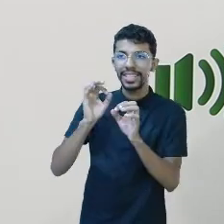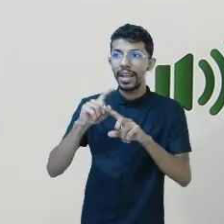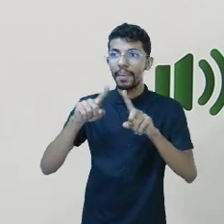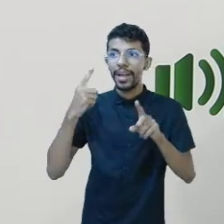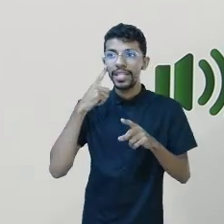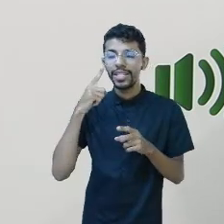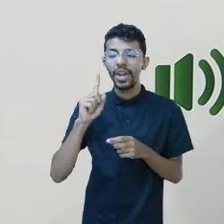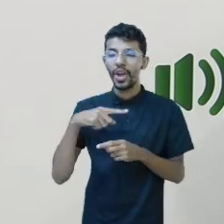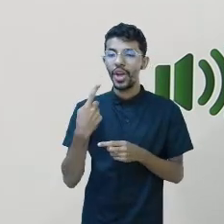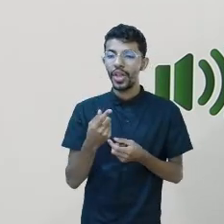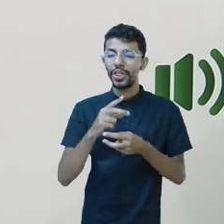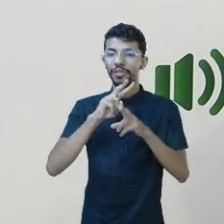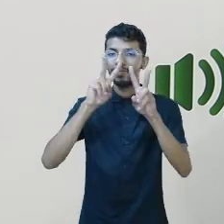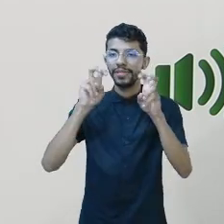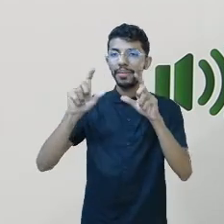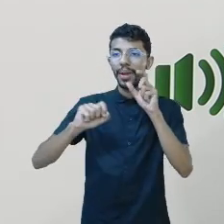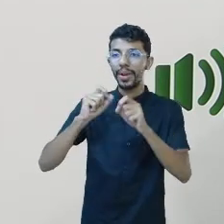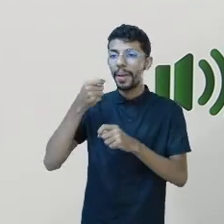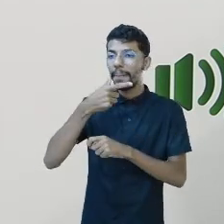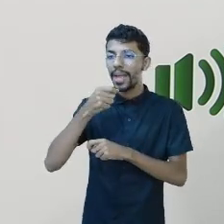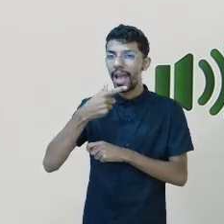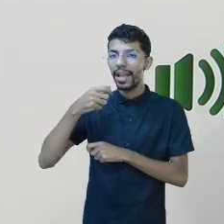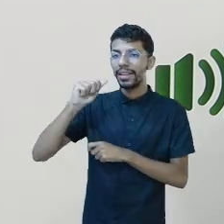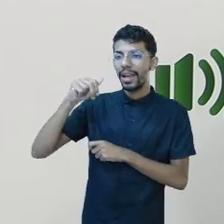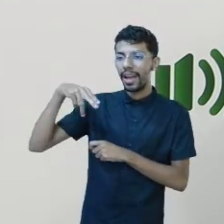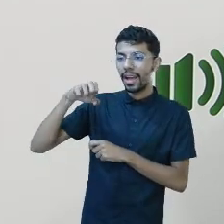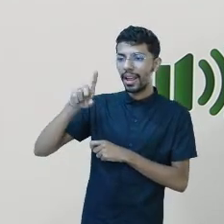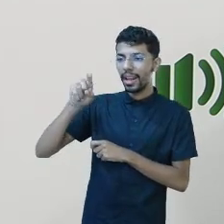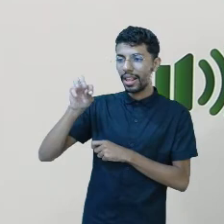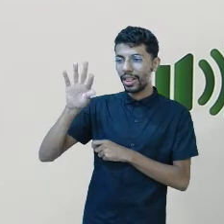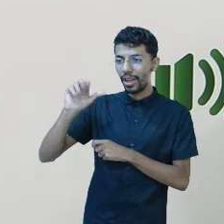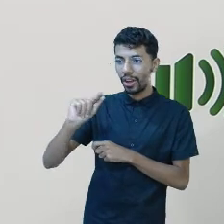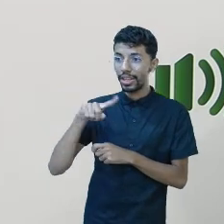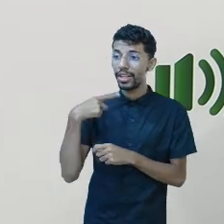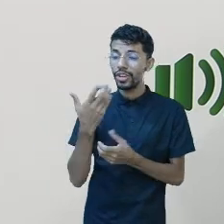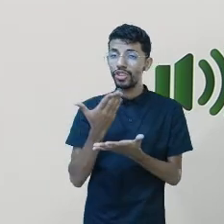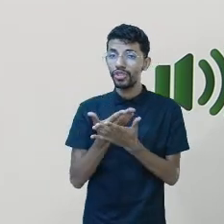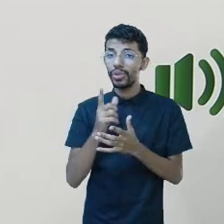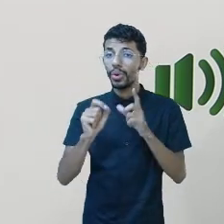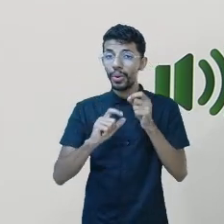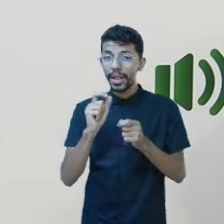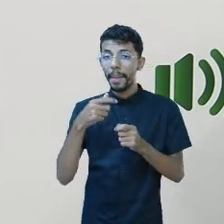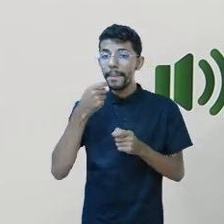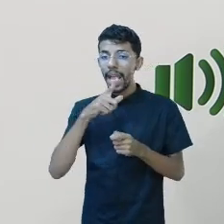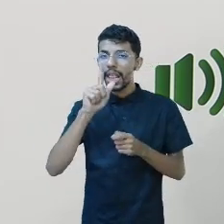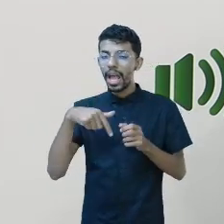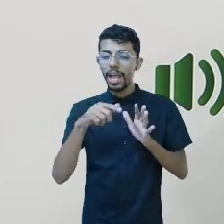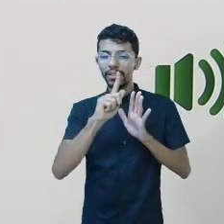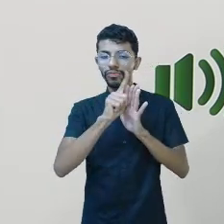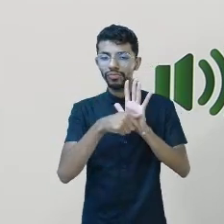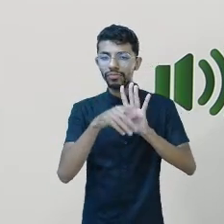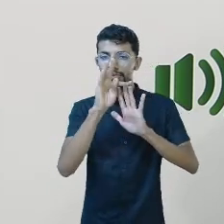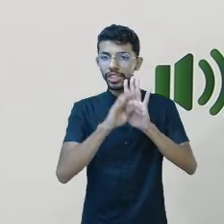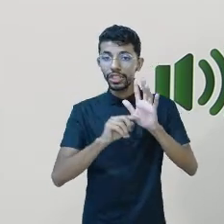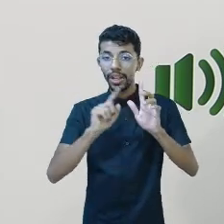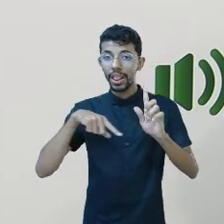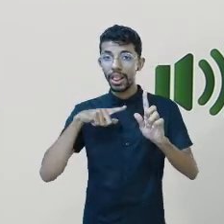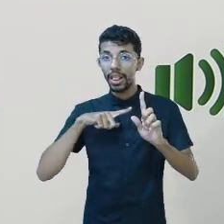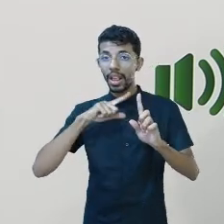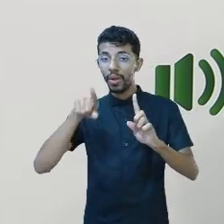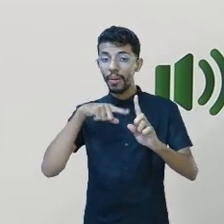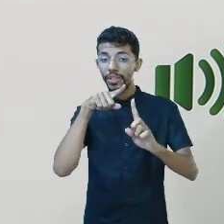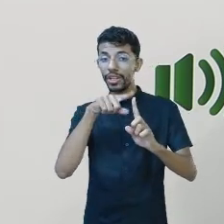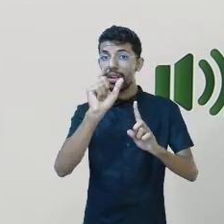foi piadas e anedotas, nós vimos que a piada é um gênero textual, sim, que tem o objetivo de quê, gente?